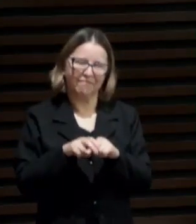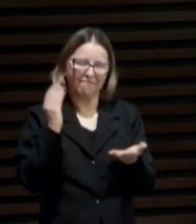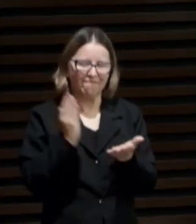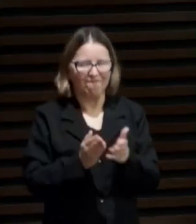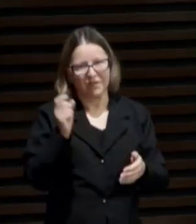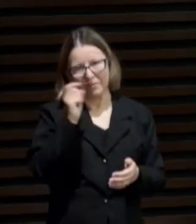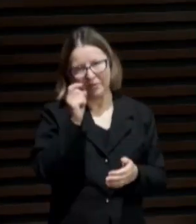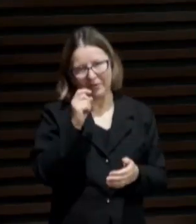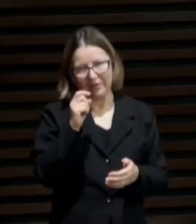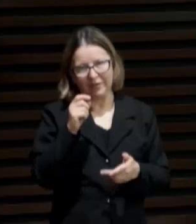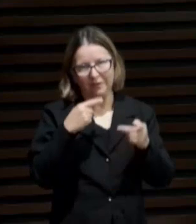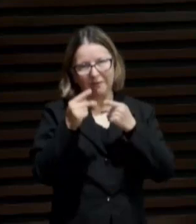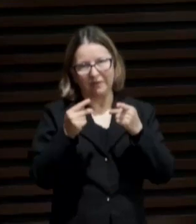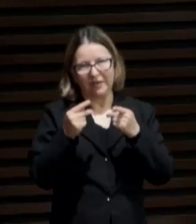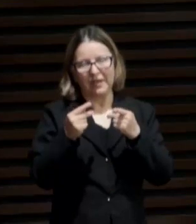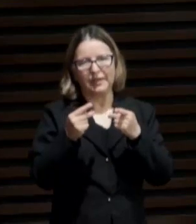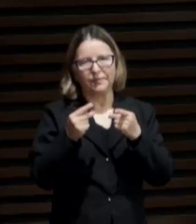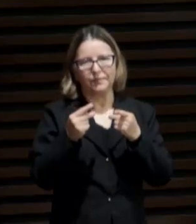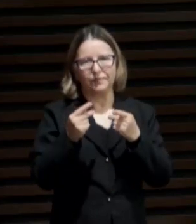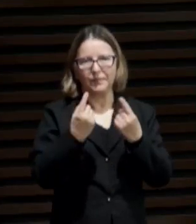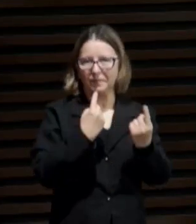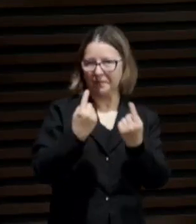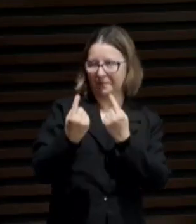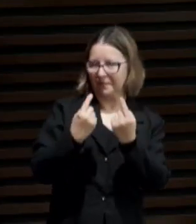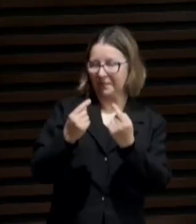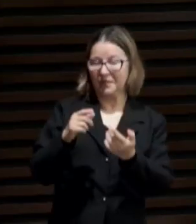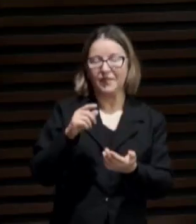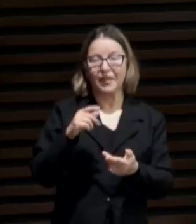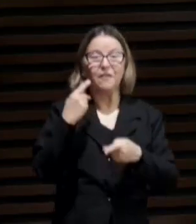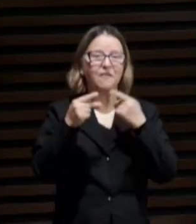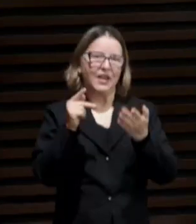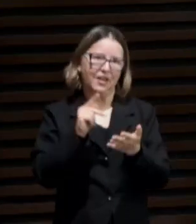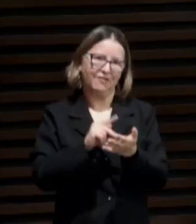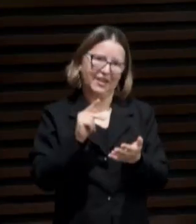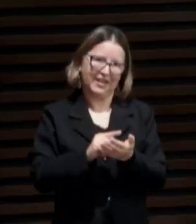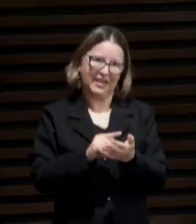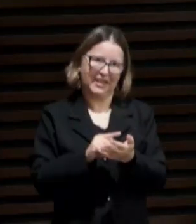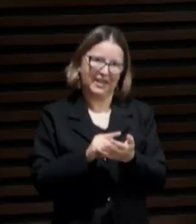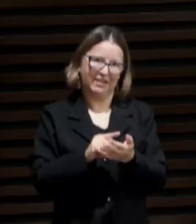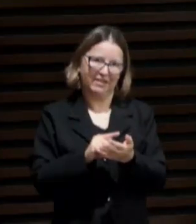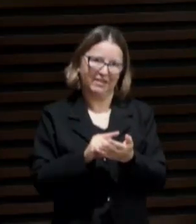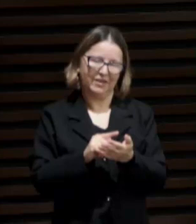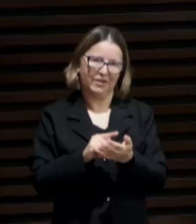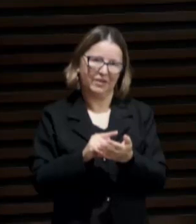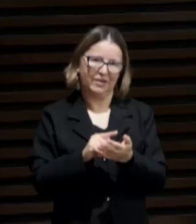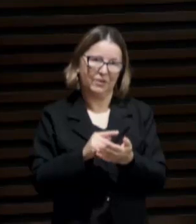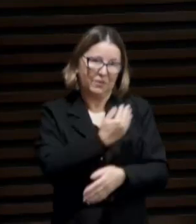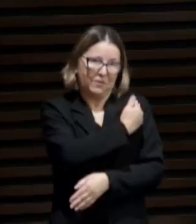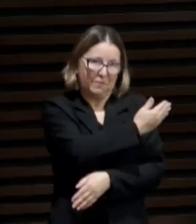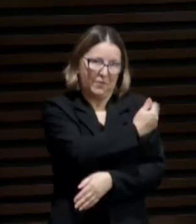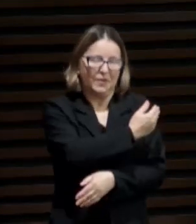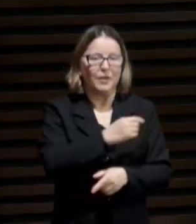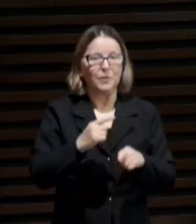mentira, fale cada um com seu próximo, fale a verdade com seu próximo, porque somos